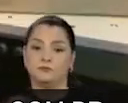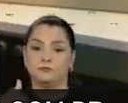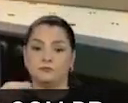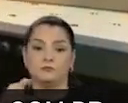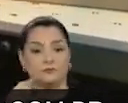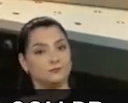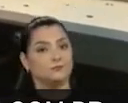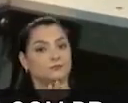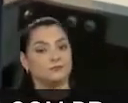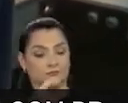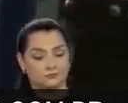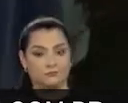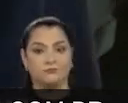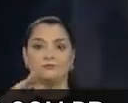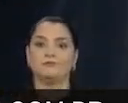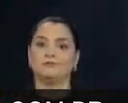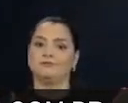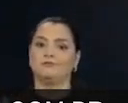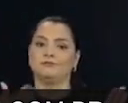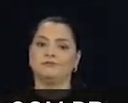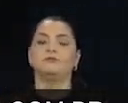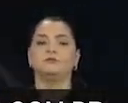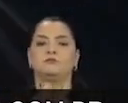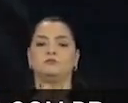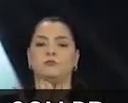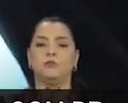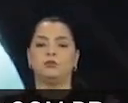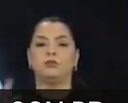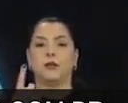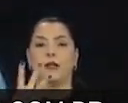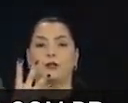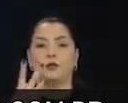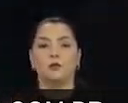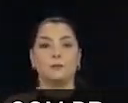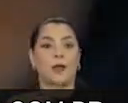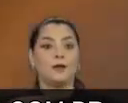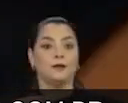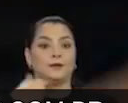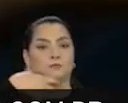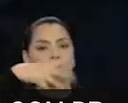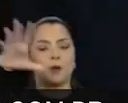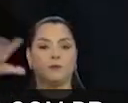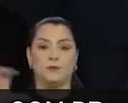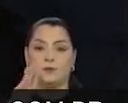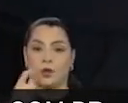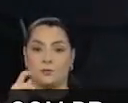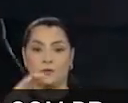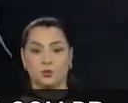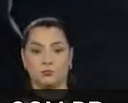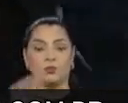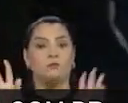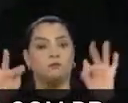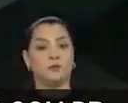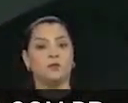as figurinhas da Copa do Mundo são produzidas e distribuídas para 14 países. Assim que uma Copa do Mundo termina,